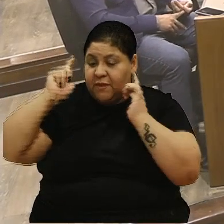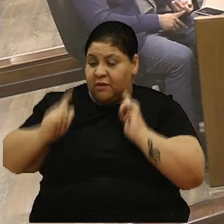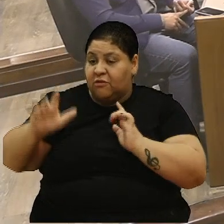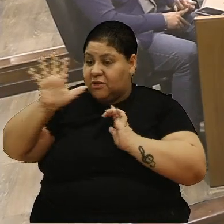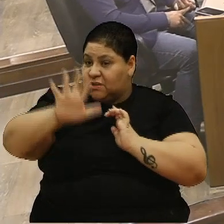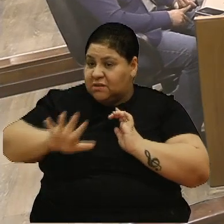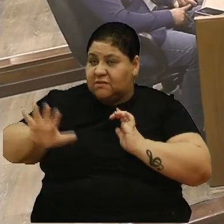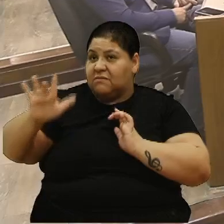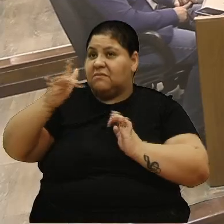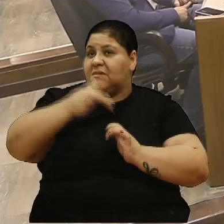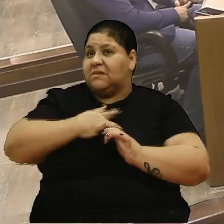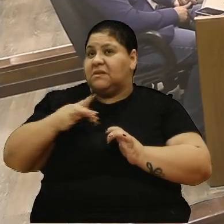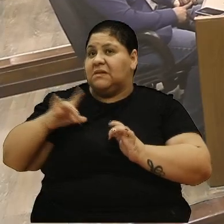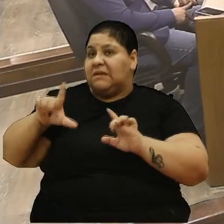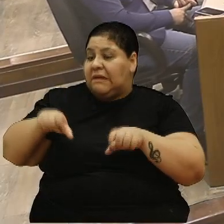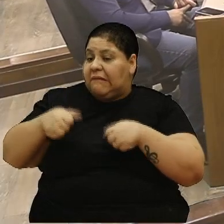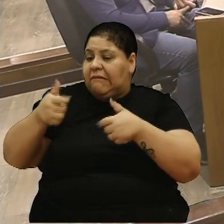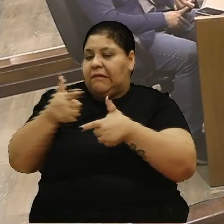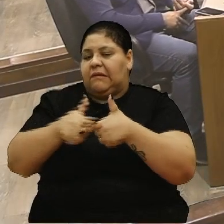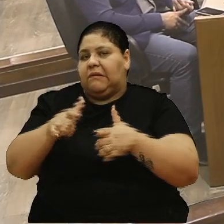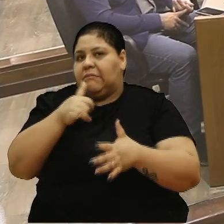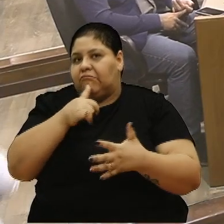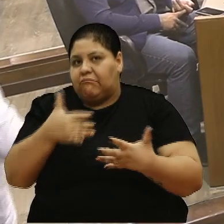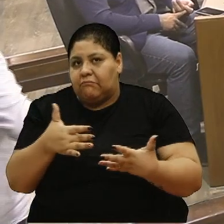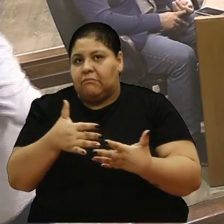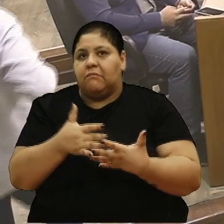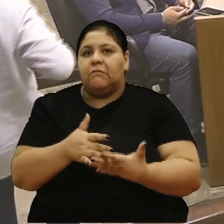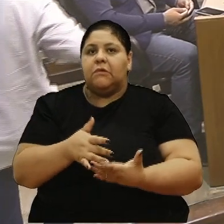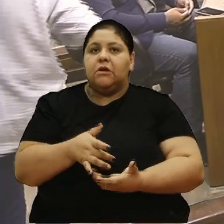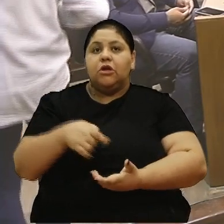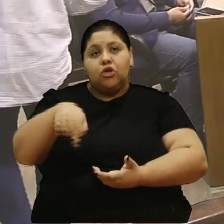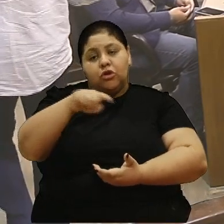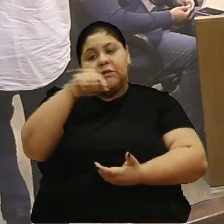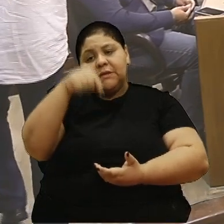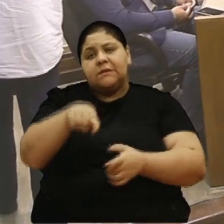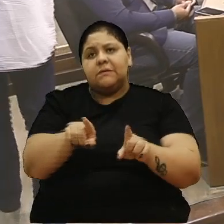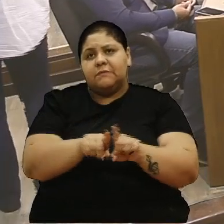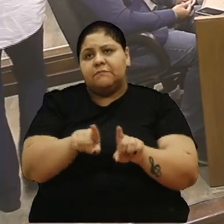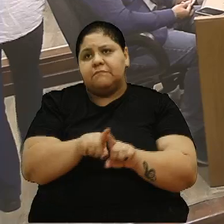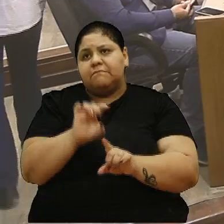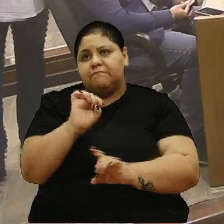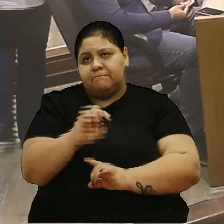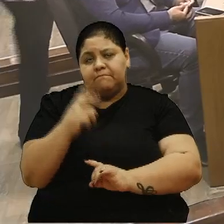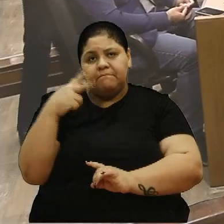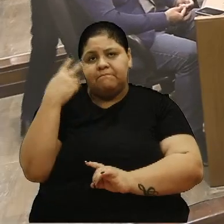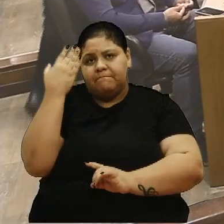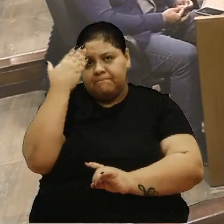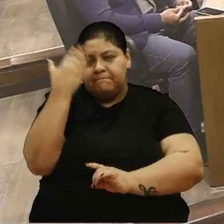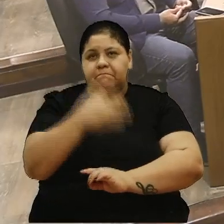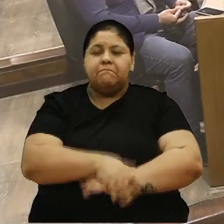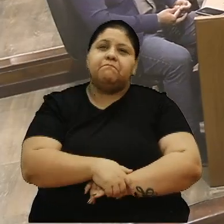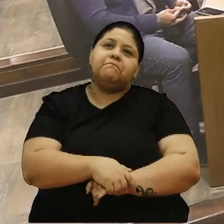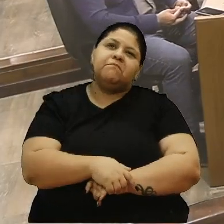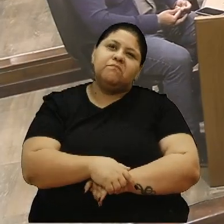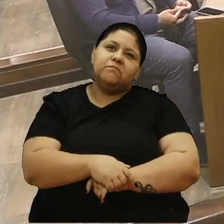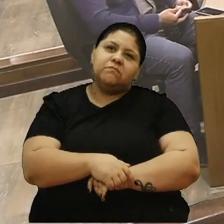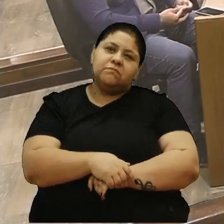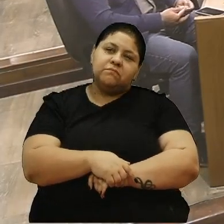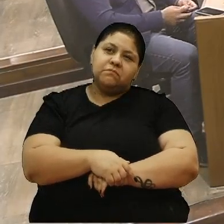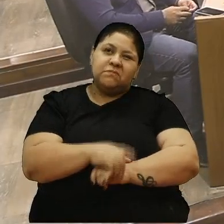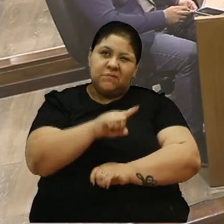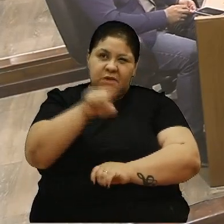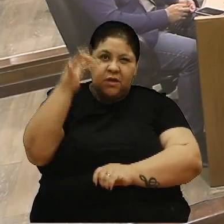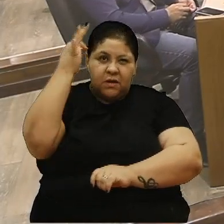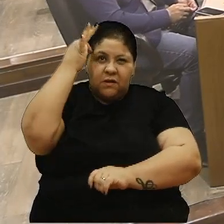da saúde enfrentam esse problema, lamentavelmente. E a nós cabe aqui falar também. Era isso, vereador. Obrigado. Daniel. Para vocês terem uma